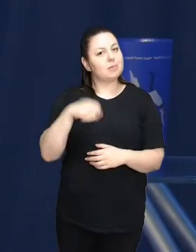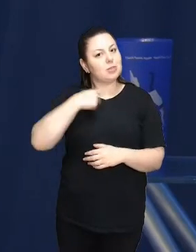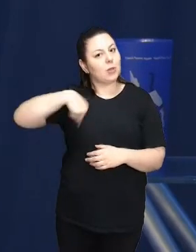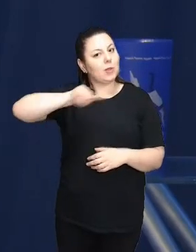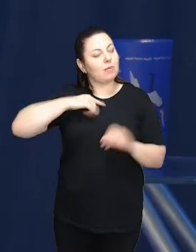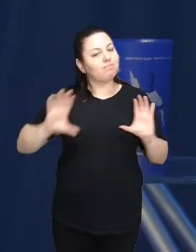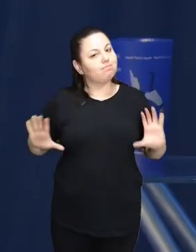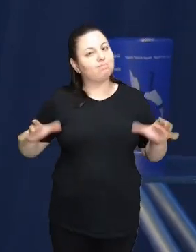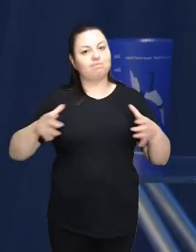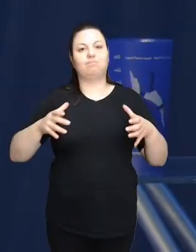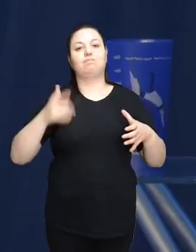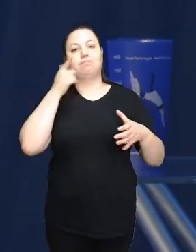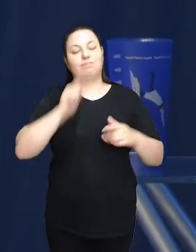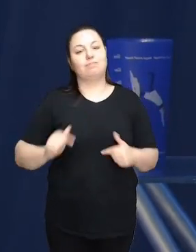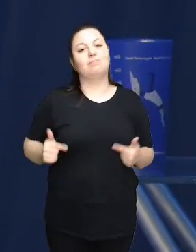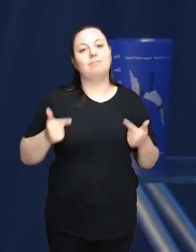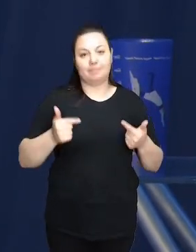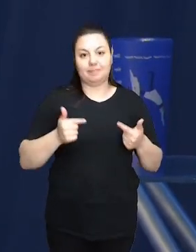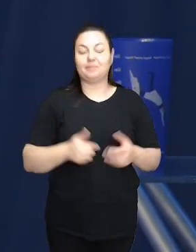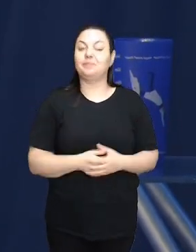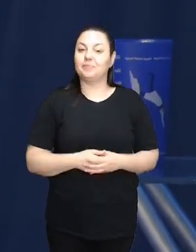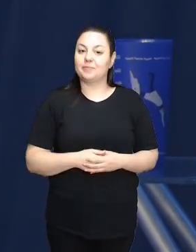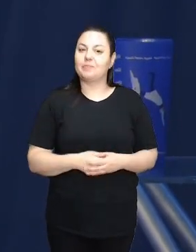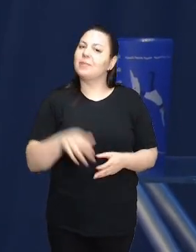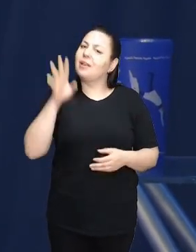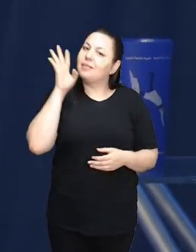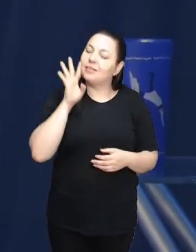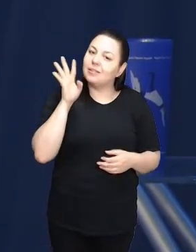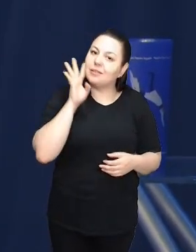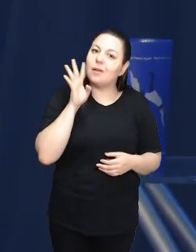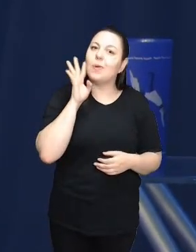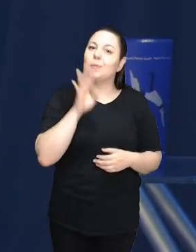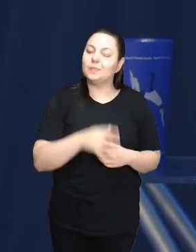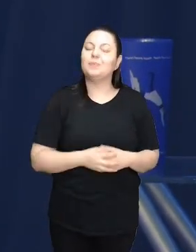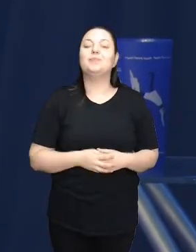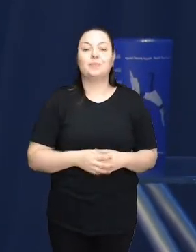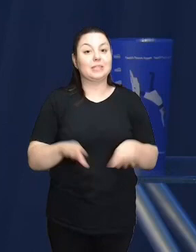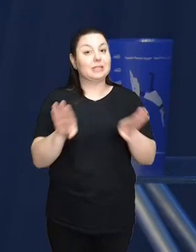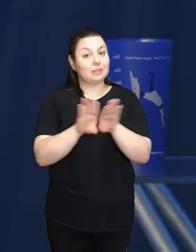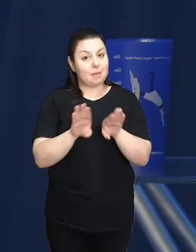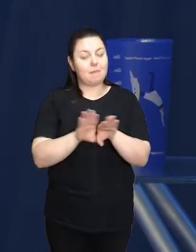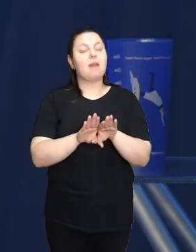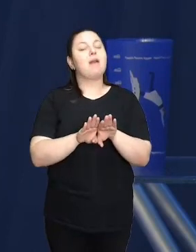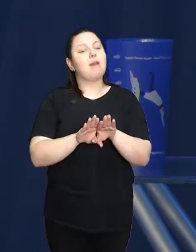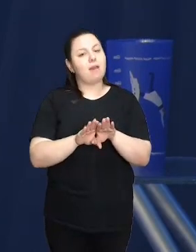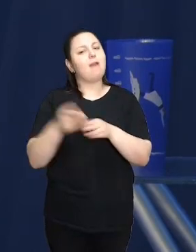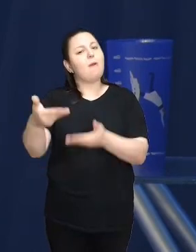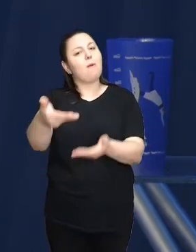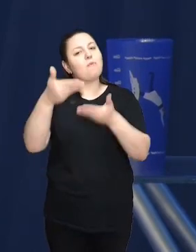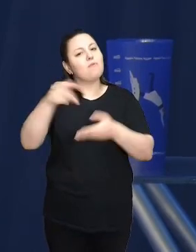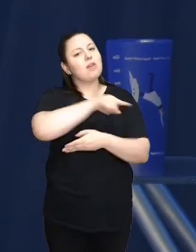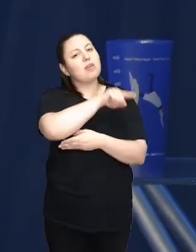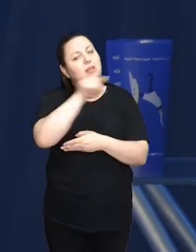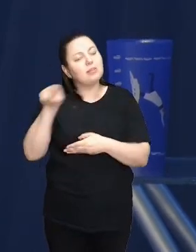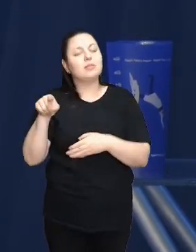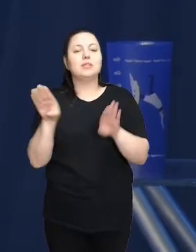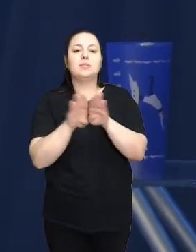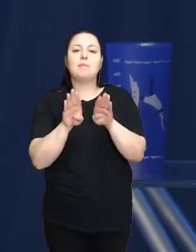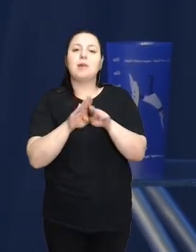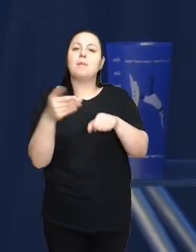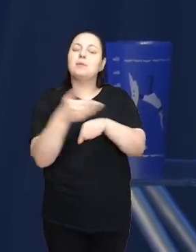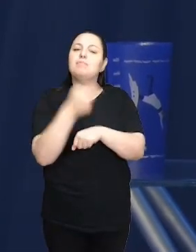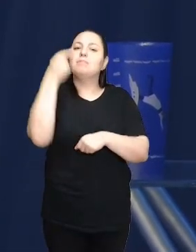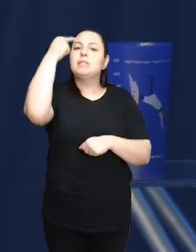novo, assim, aquele convite de nós nos responsabilizarmos, da gente revisar a nossa escolha, da gente ter